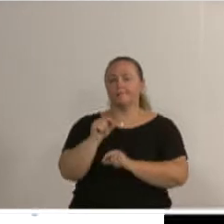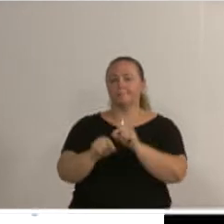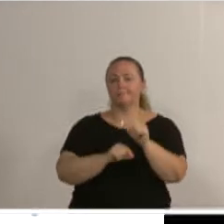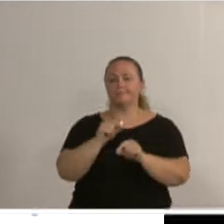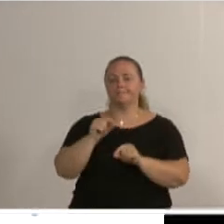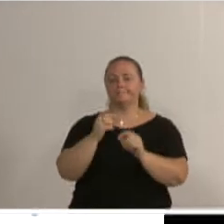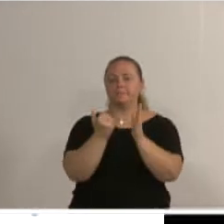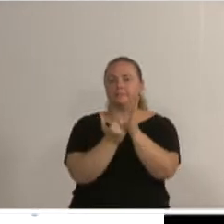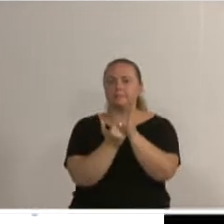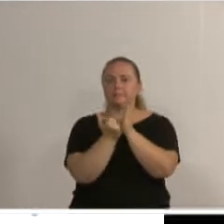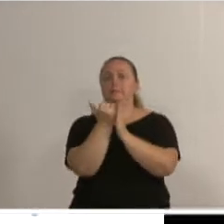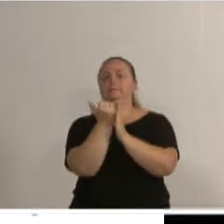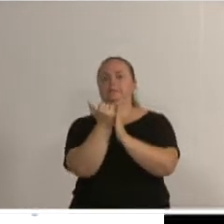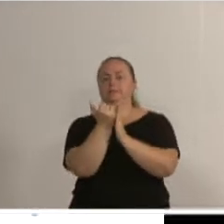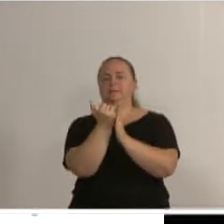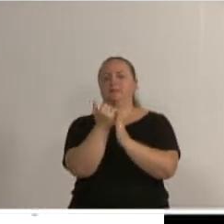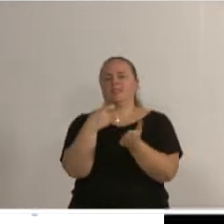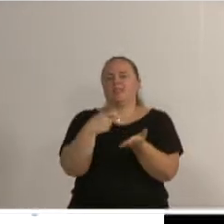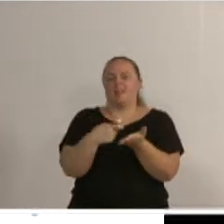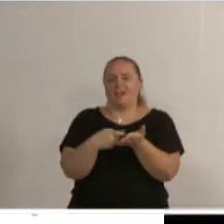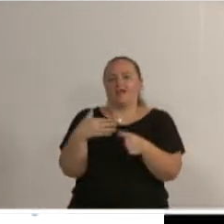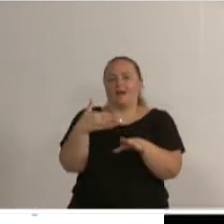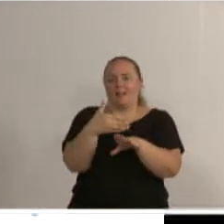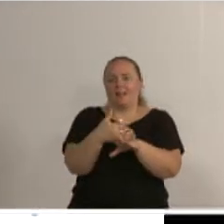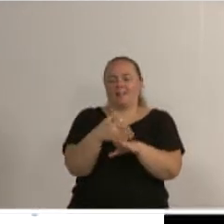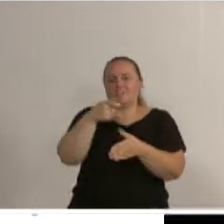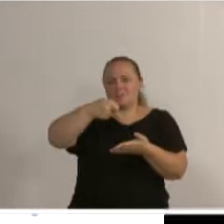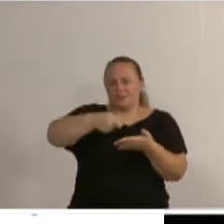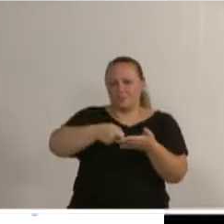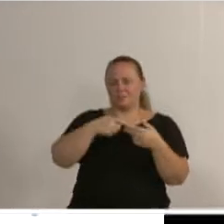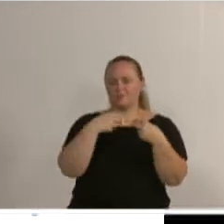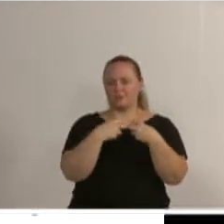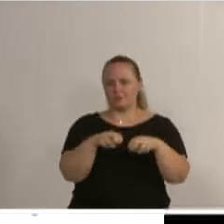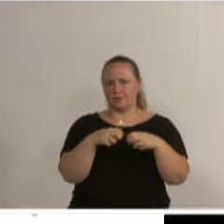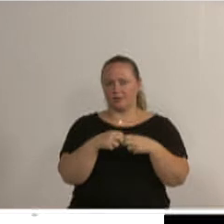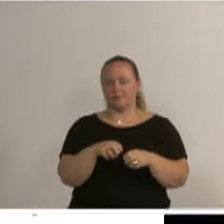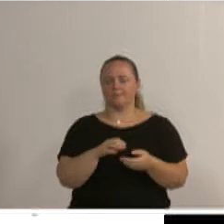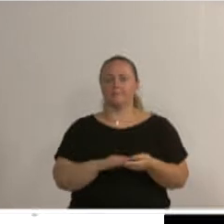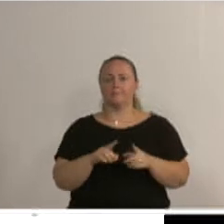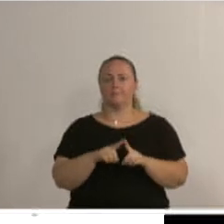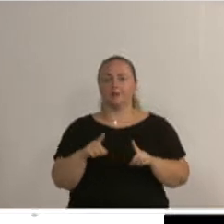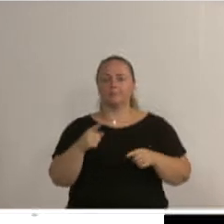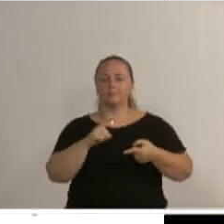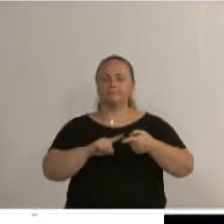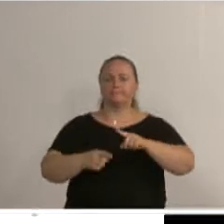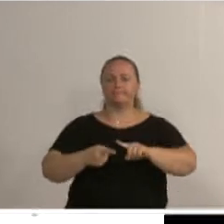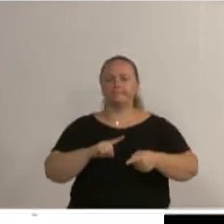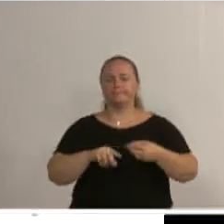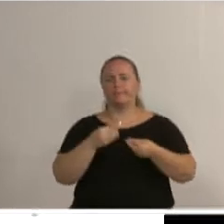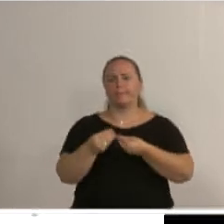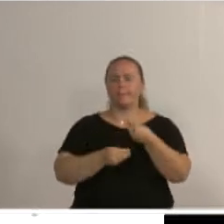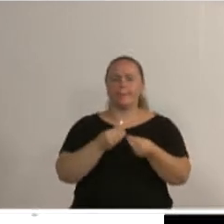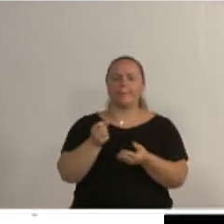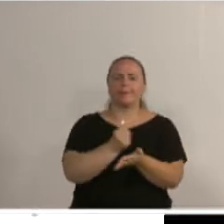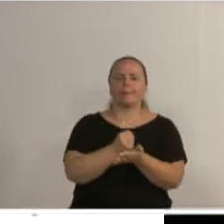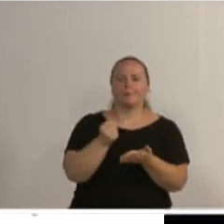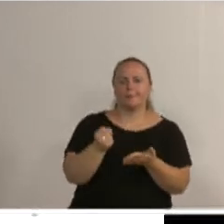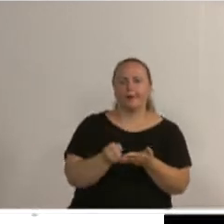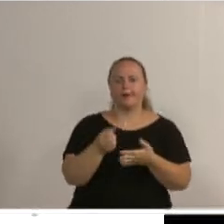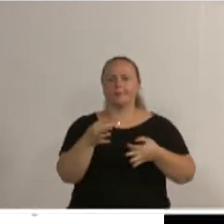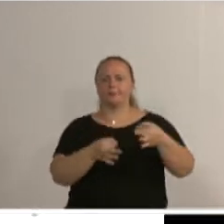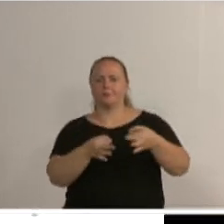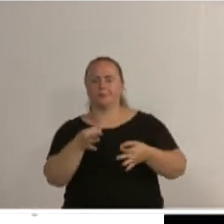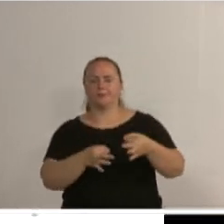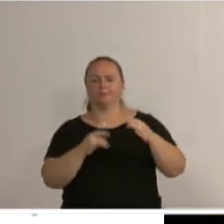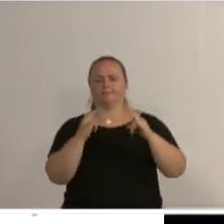reajuste tarifário ocorrido em dezembro, visto algumas considerações analisadas durante o reajuste a respeito do contrato, tanto nas questões jurídicas como nas questões